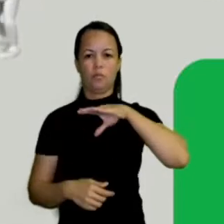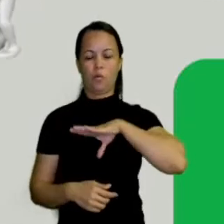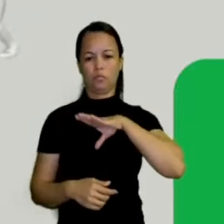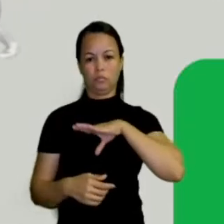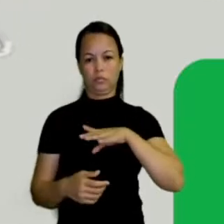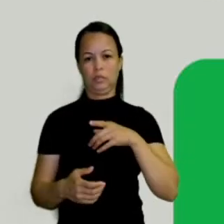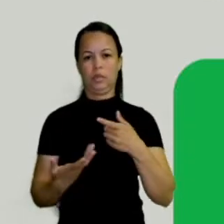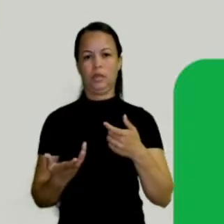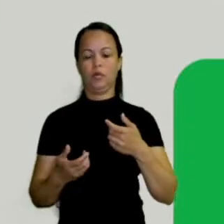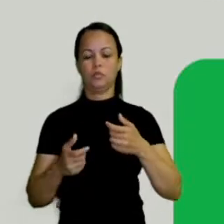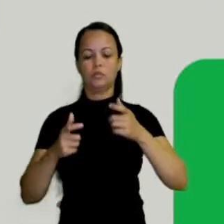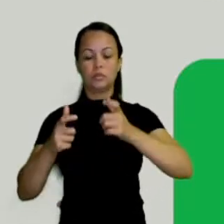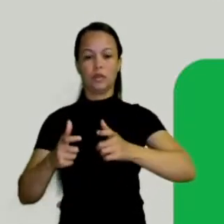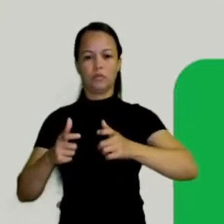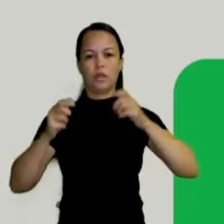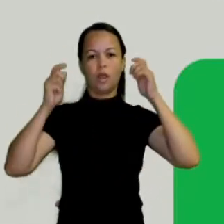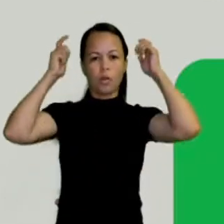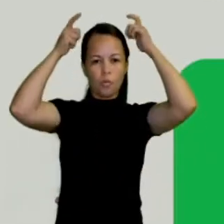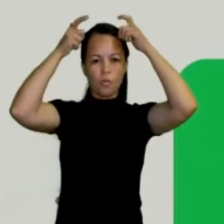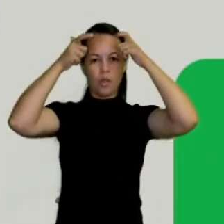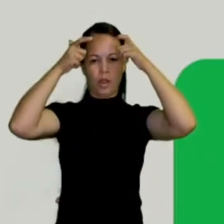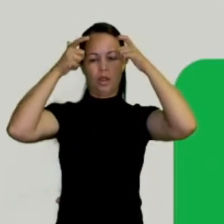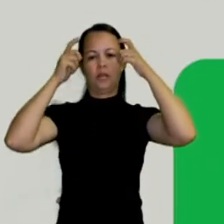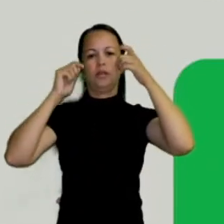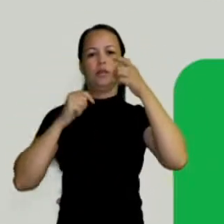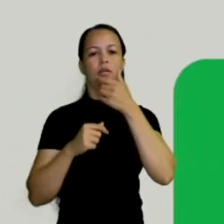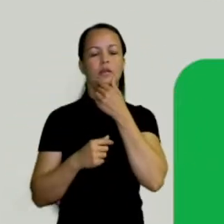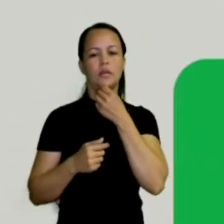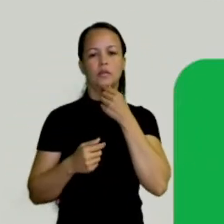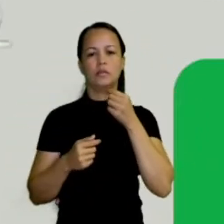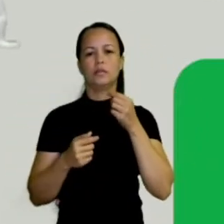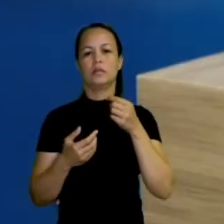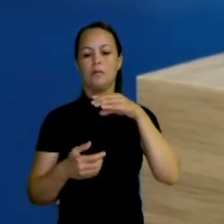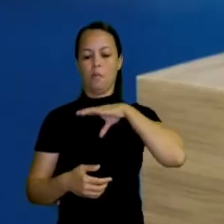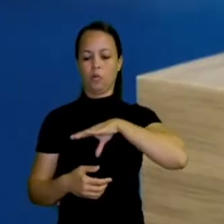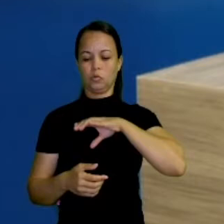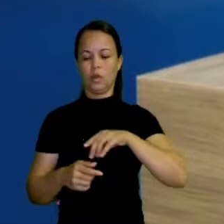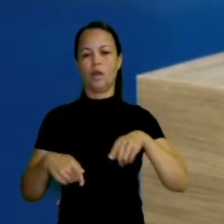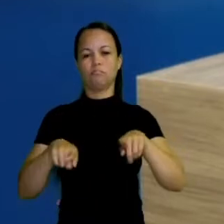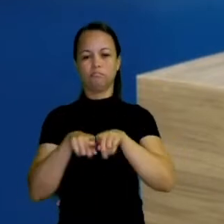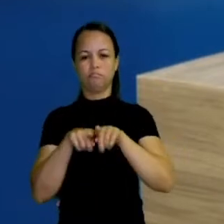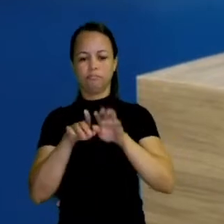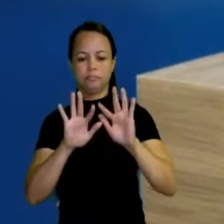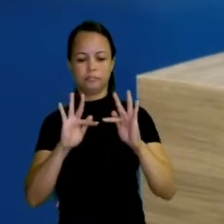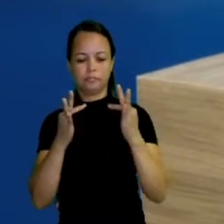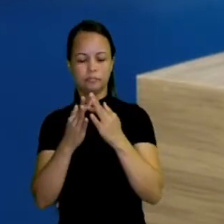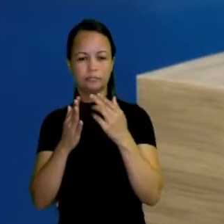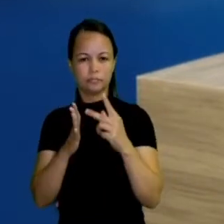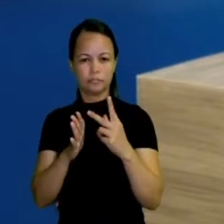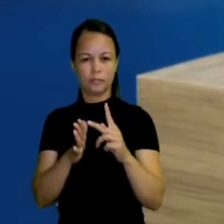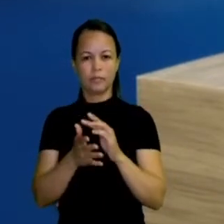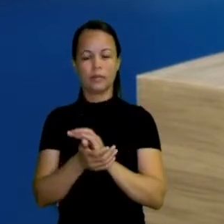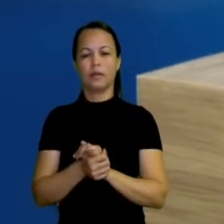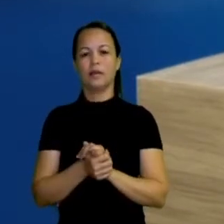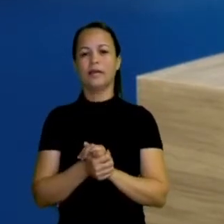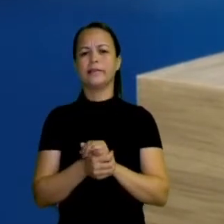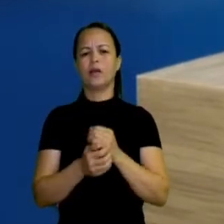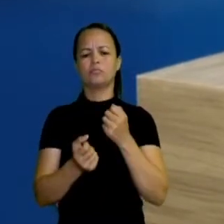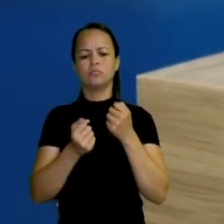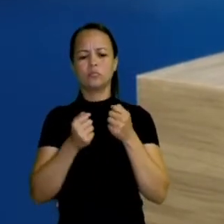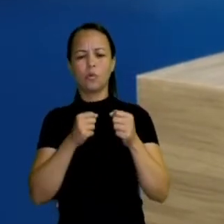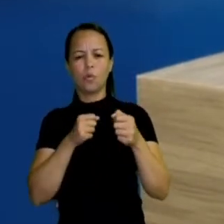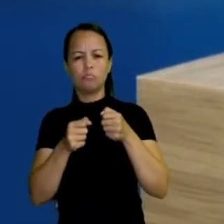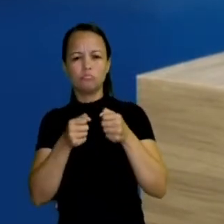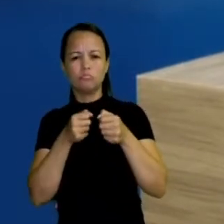instalados o rei de Portugal e toda a sua família. Então, justamente por esse ponto inicial do debate, é que vocês